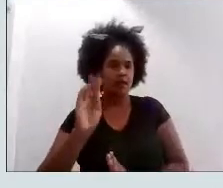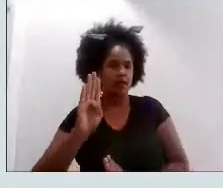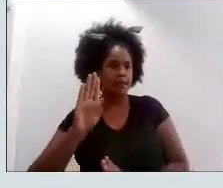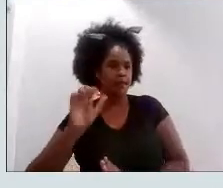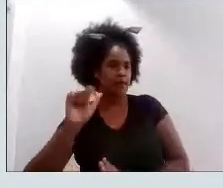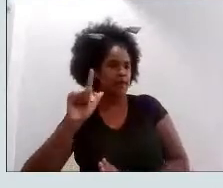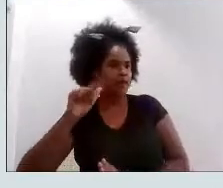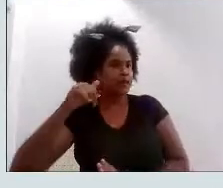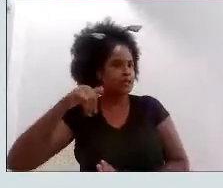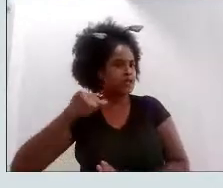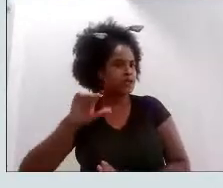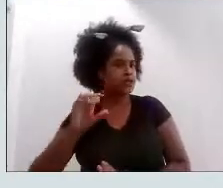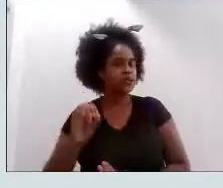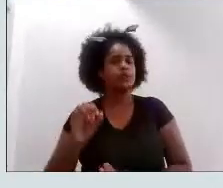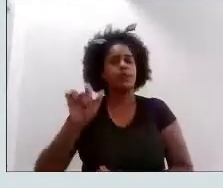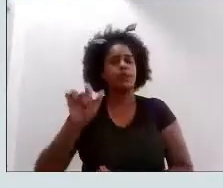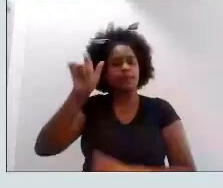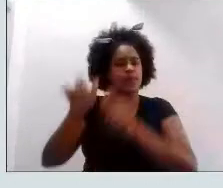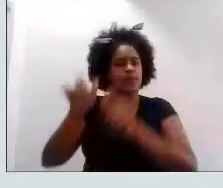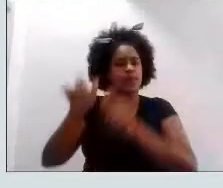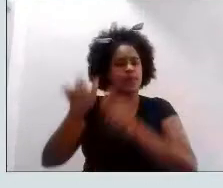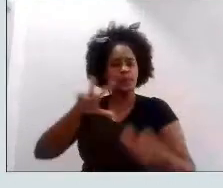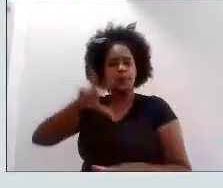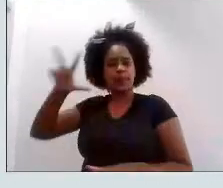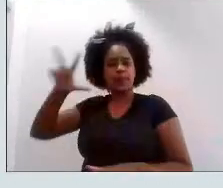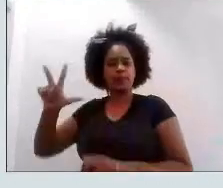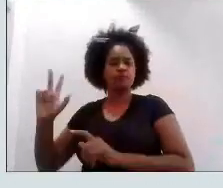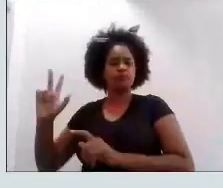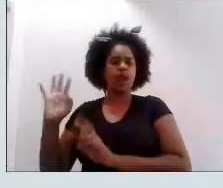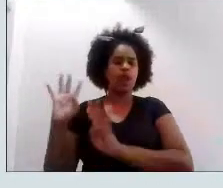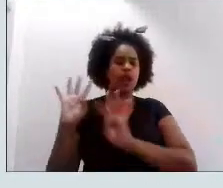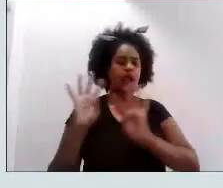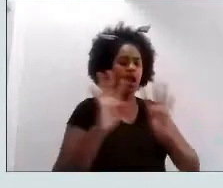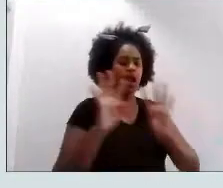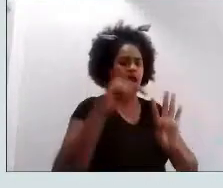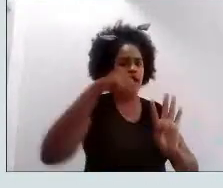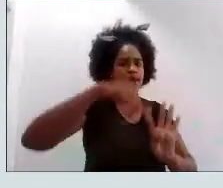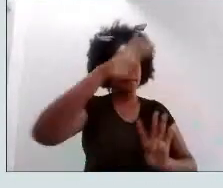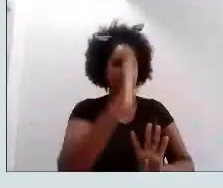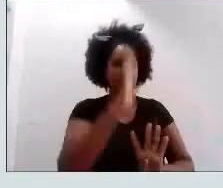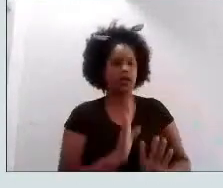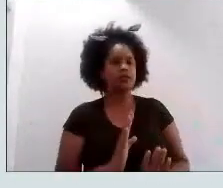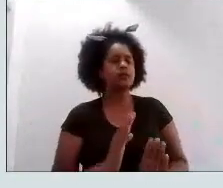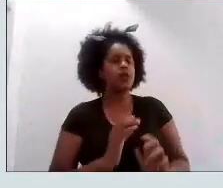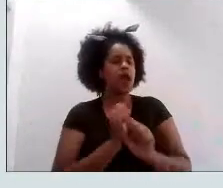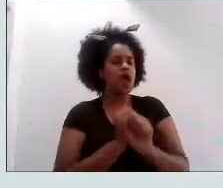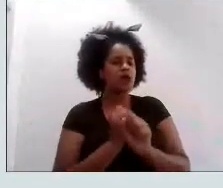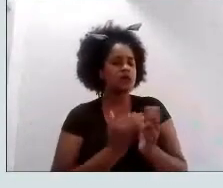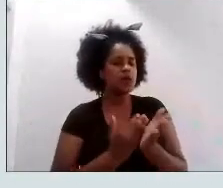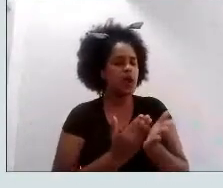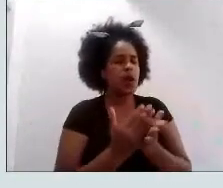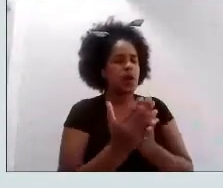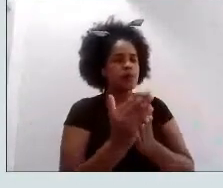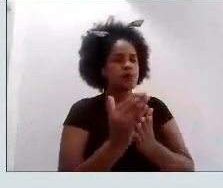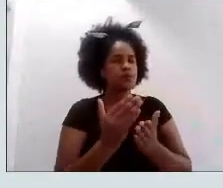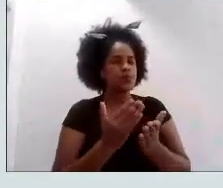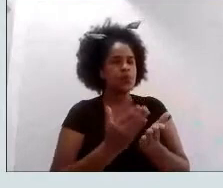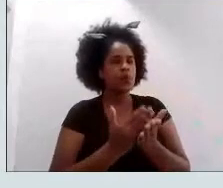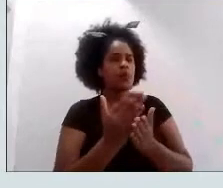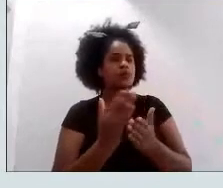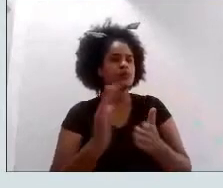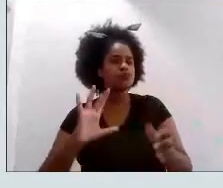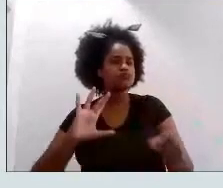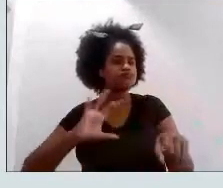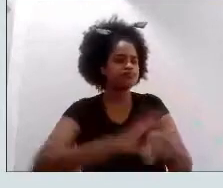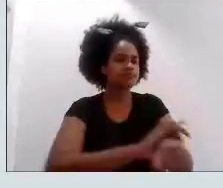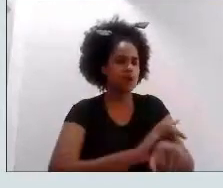colonização. Mas antes, né, da gente iniciar falando sobre esse tema,